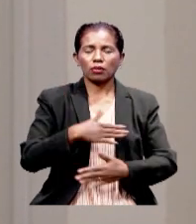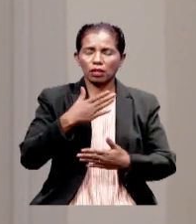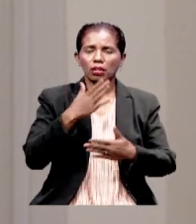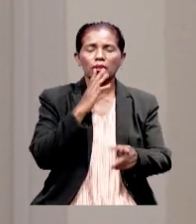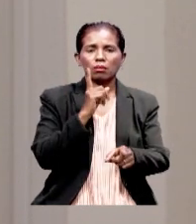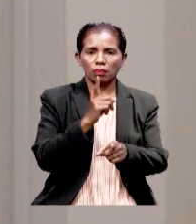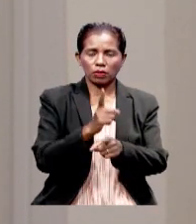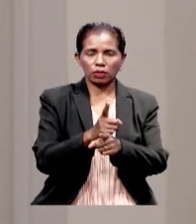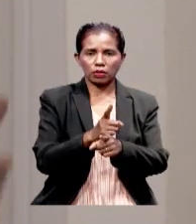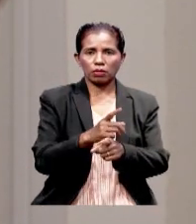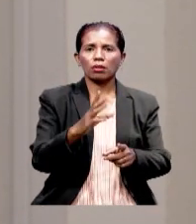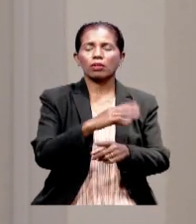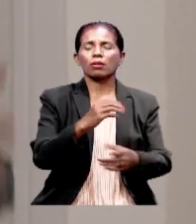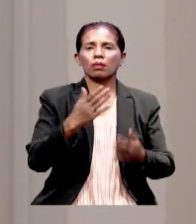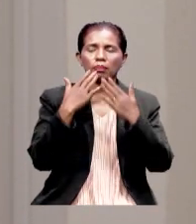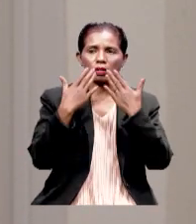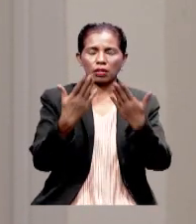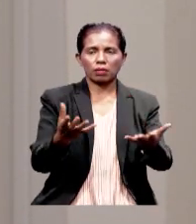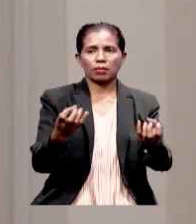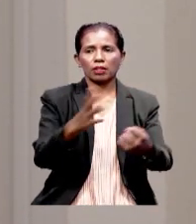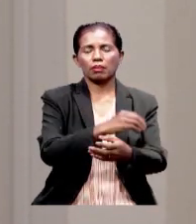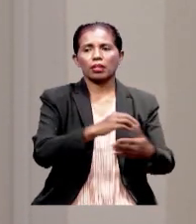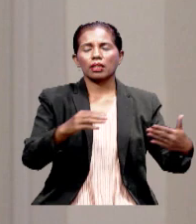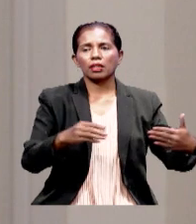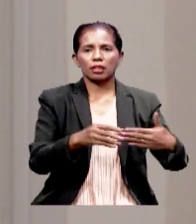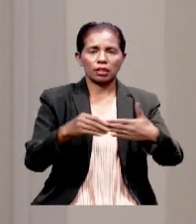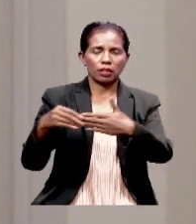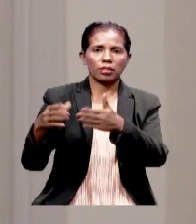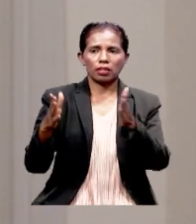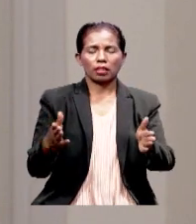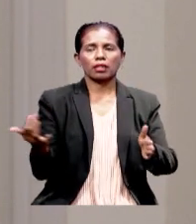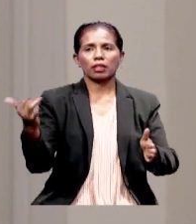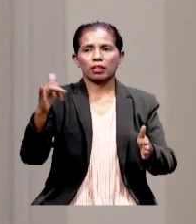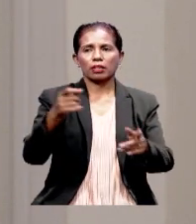agradeço o Aire, a equipa, no Berrató,